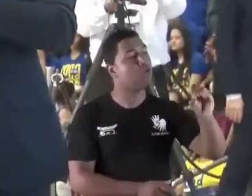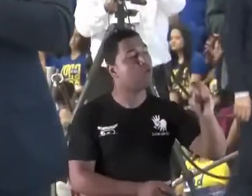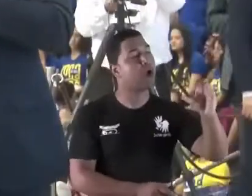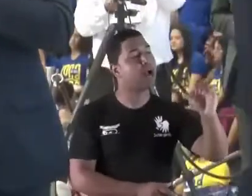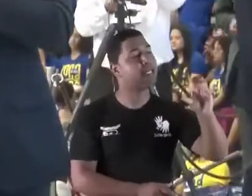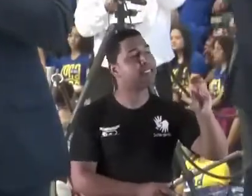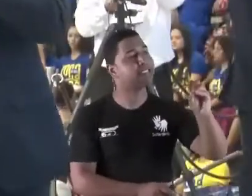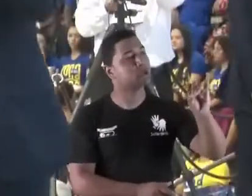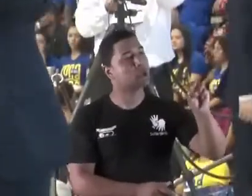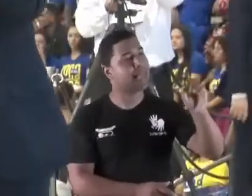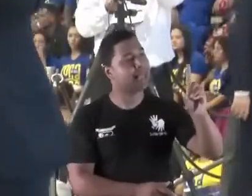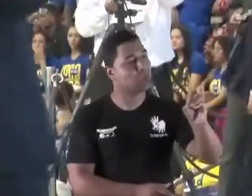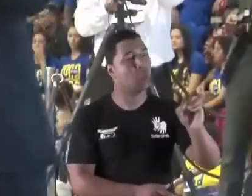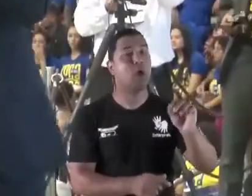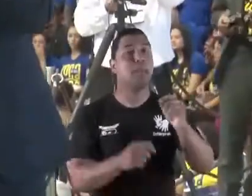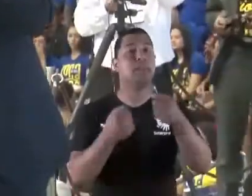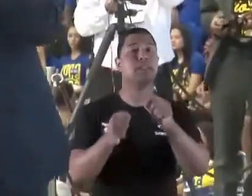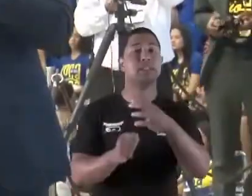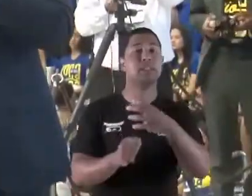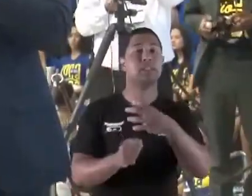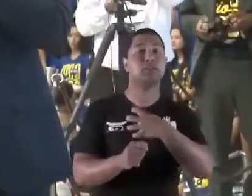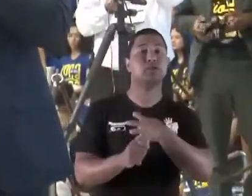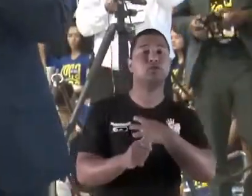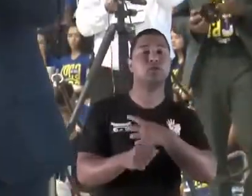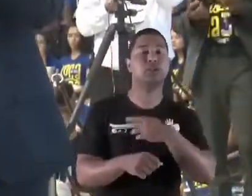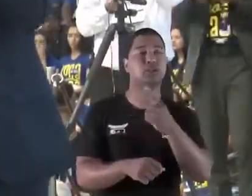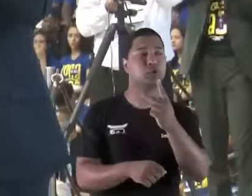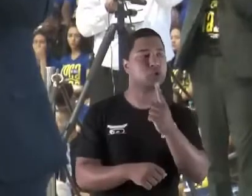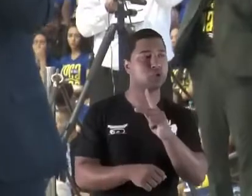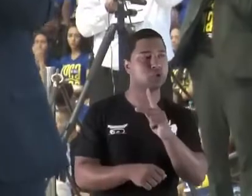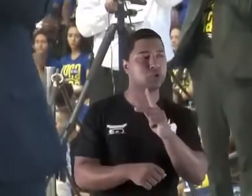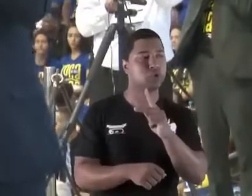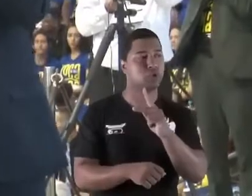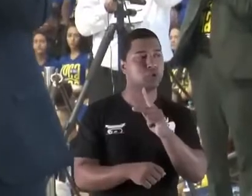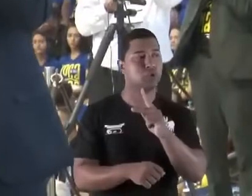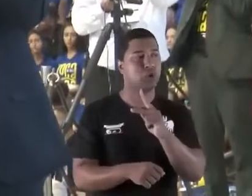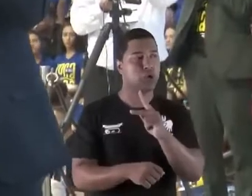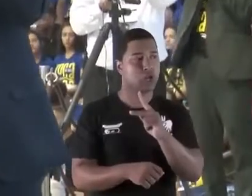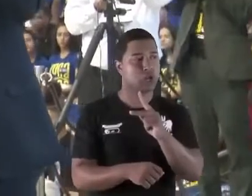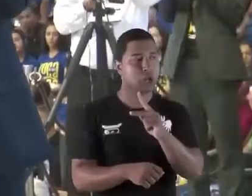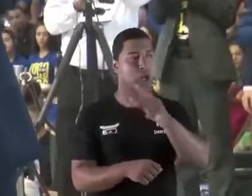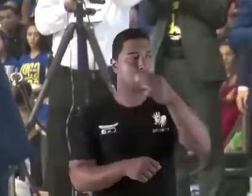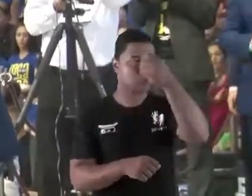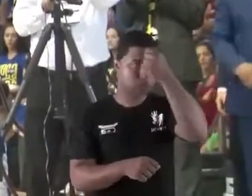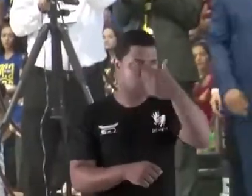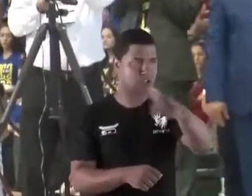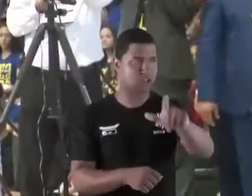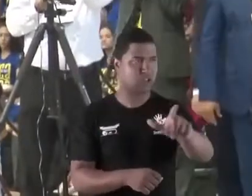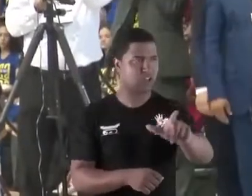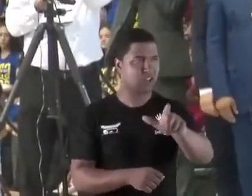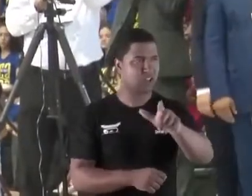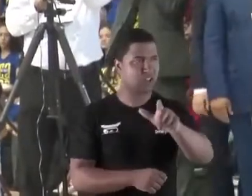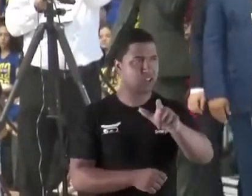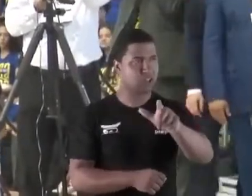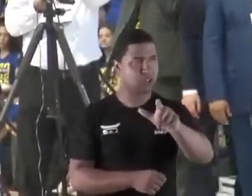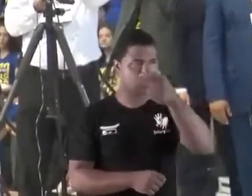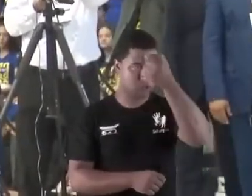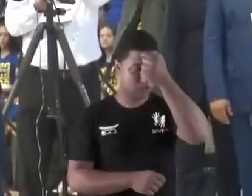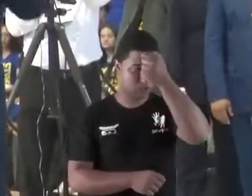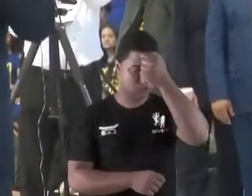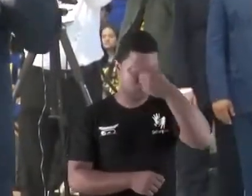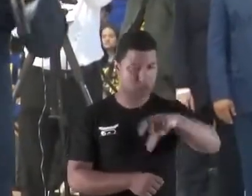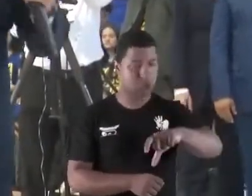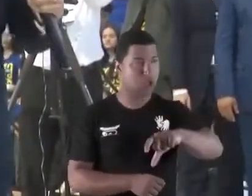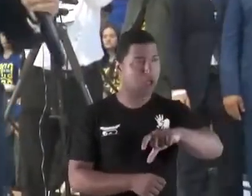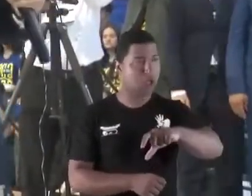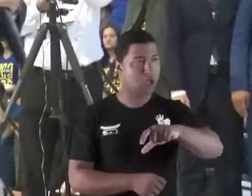vida, na sua chamada e no seu ministério as quatro